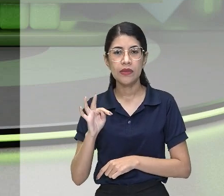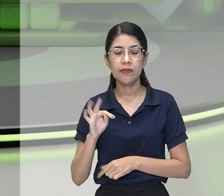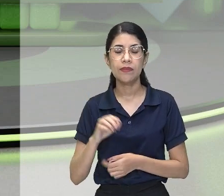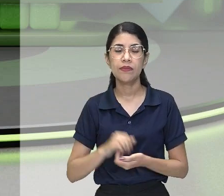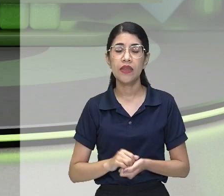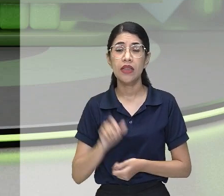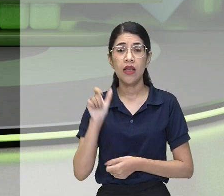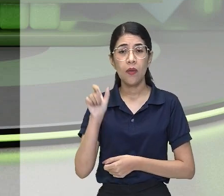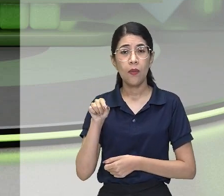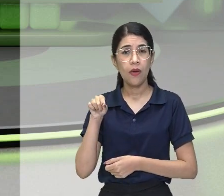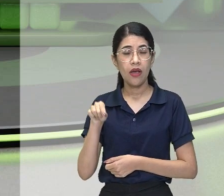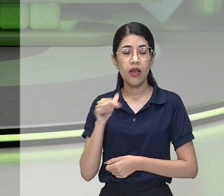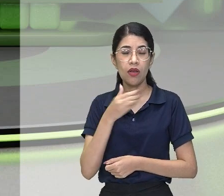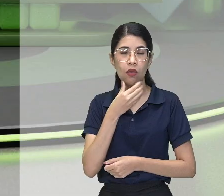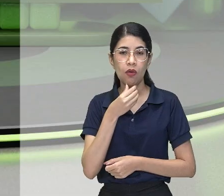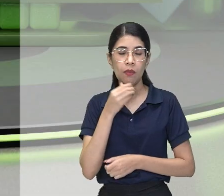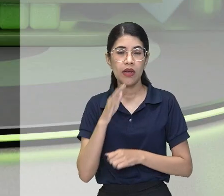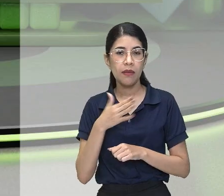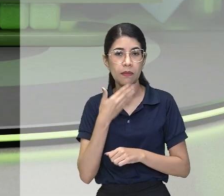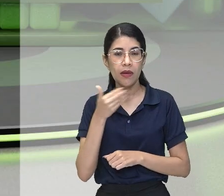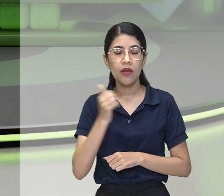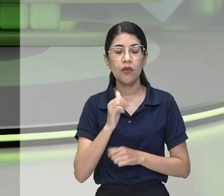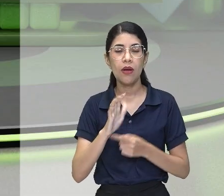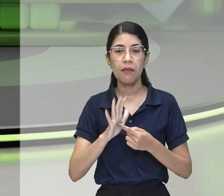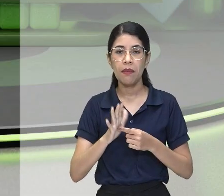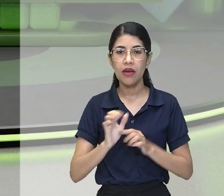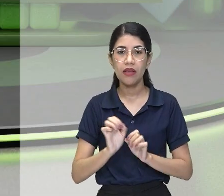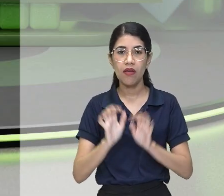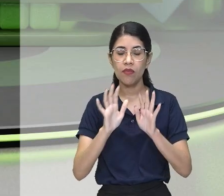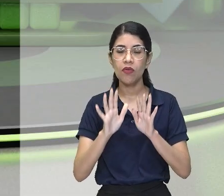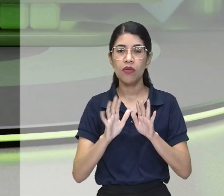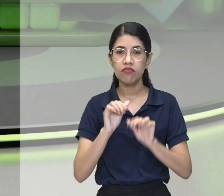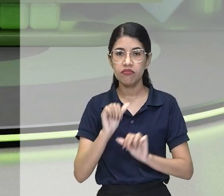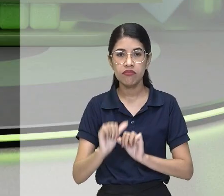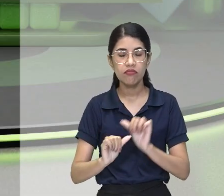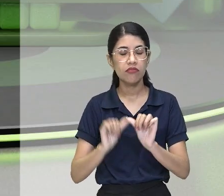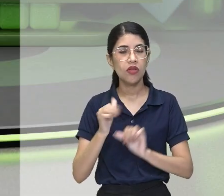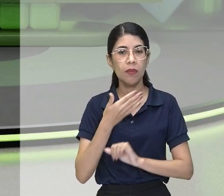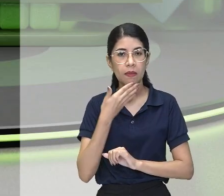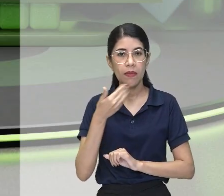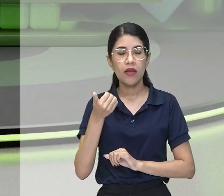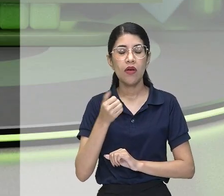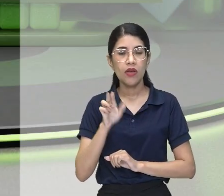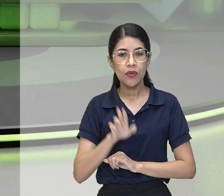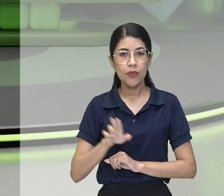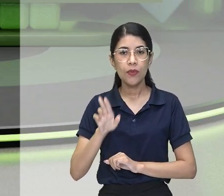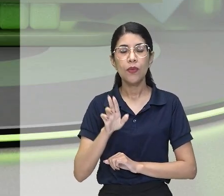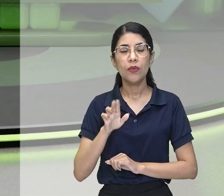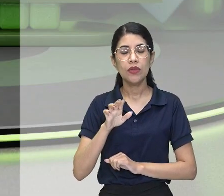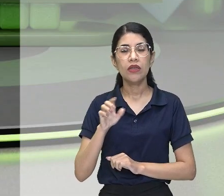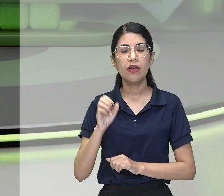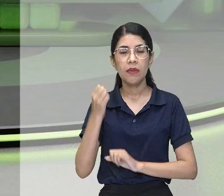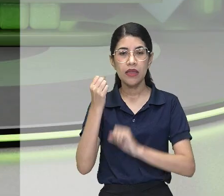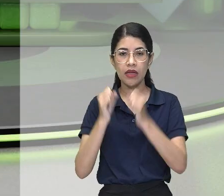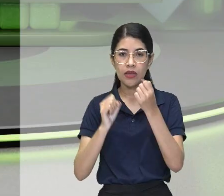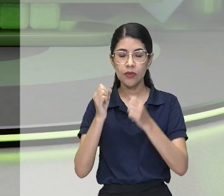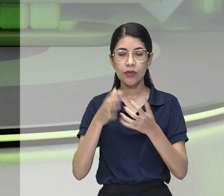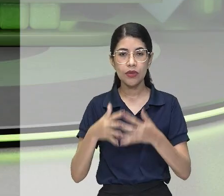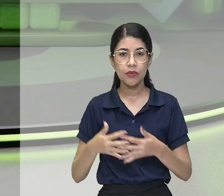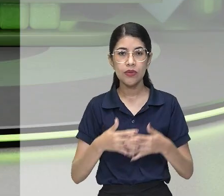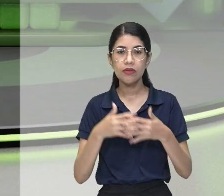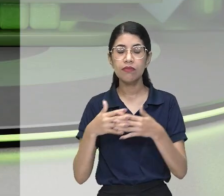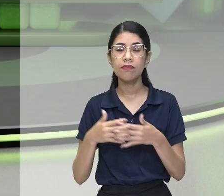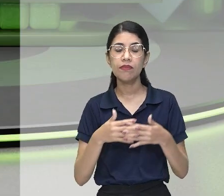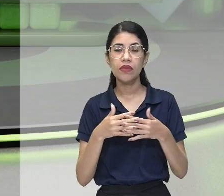Watt aprimorou a máquina a vapor, tornando-a muito mais eficiente, prática e útil para a indústria e o transporte, o